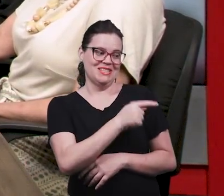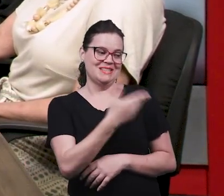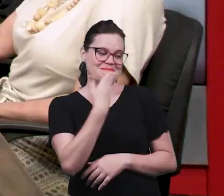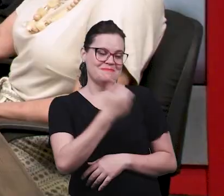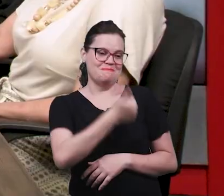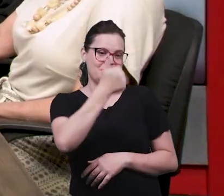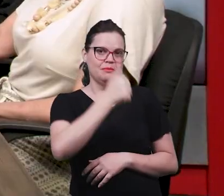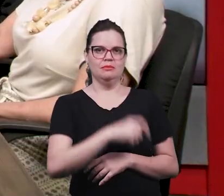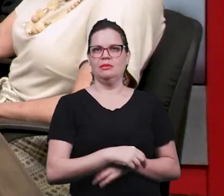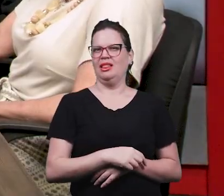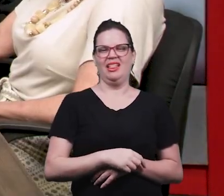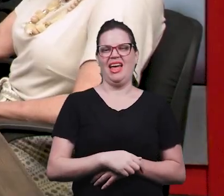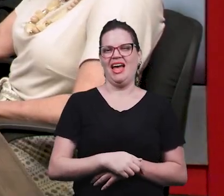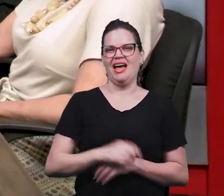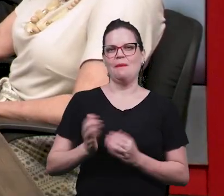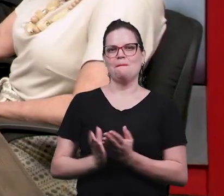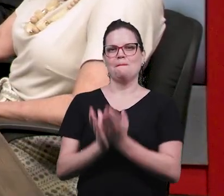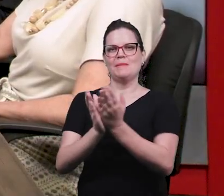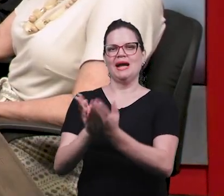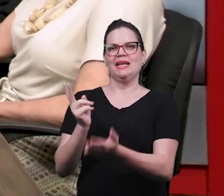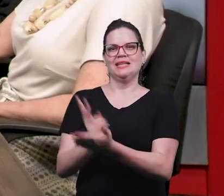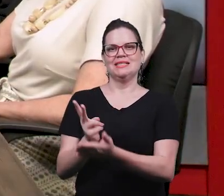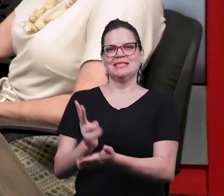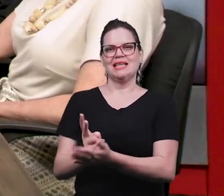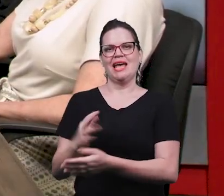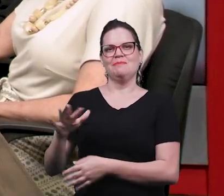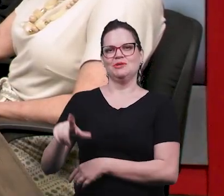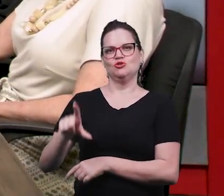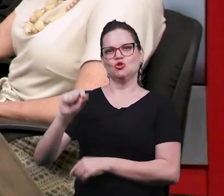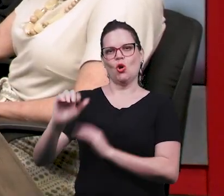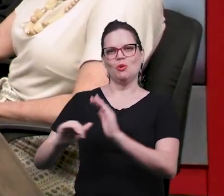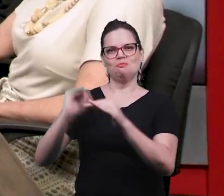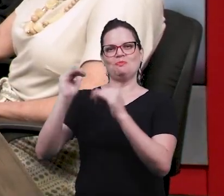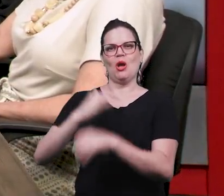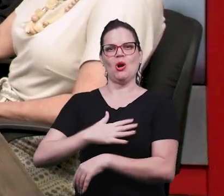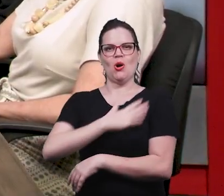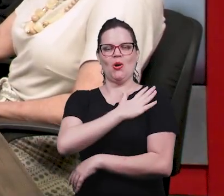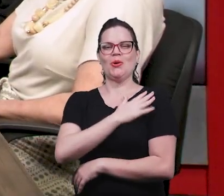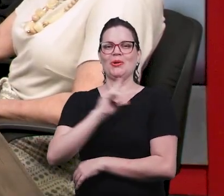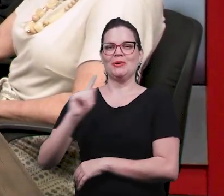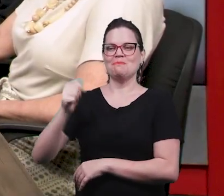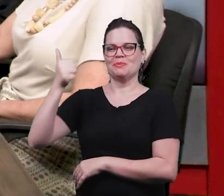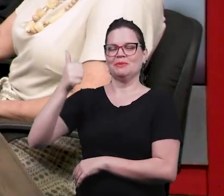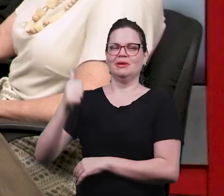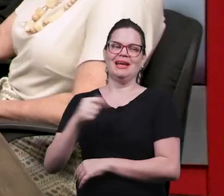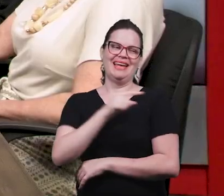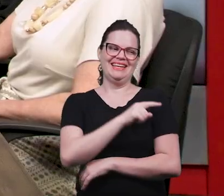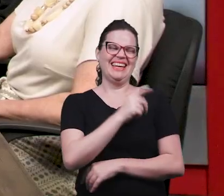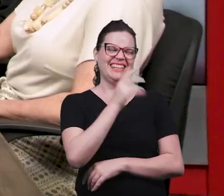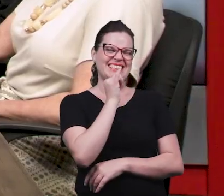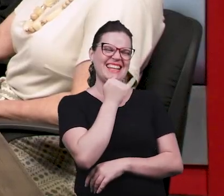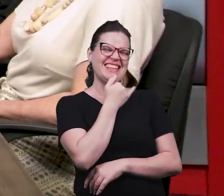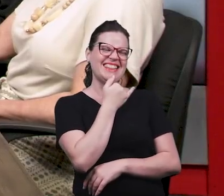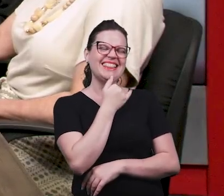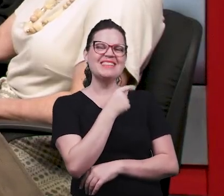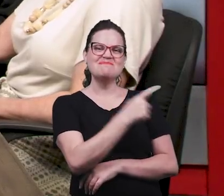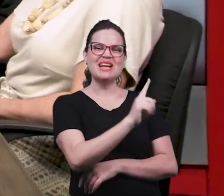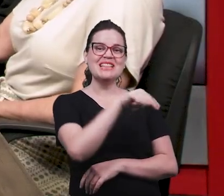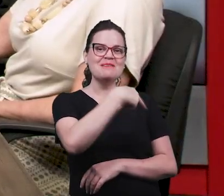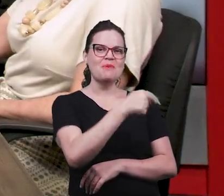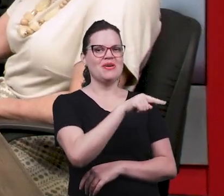não, a Marinha sempre promove os coronéis antes, né? E eu fui promovido antes do que ele, então ele fica meio triste com